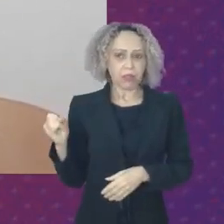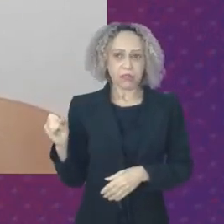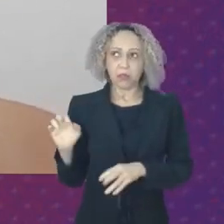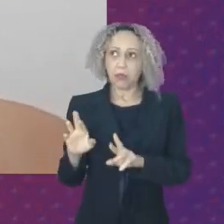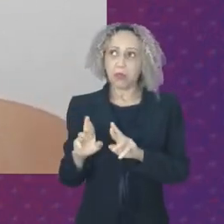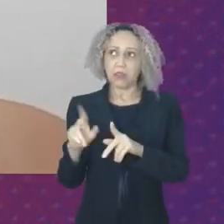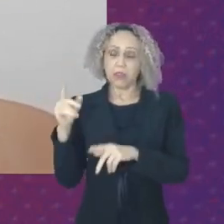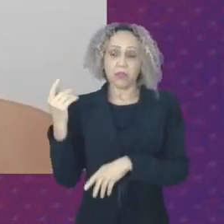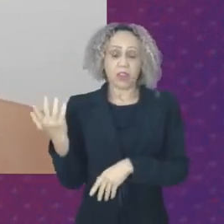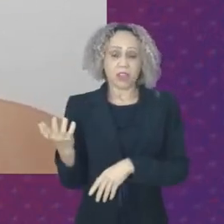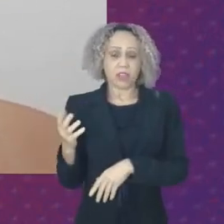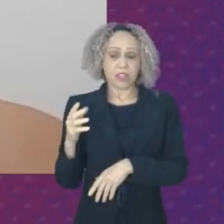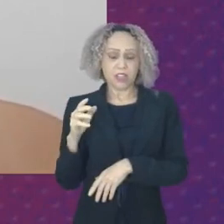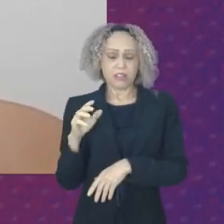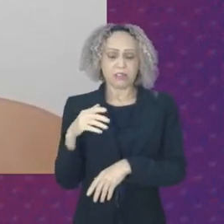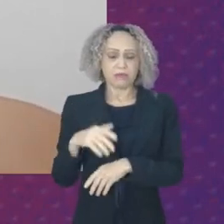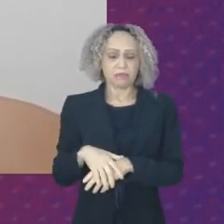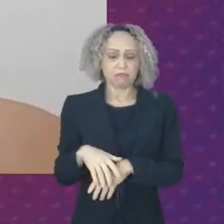Na